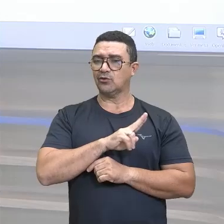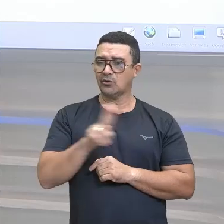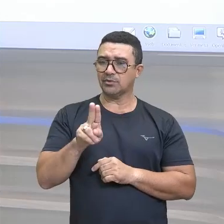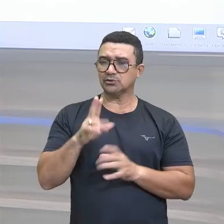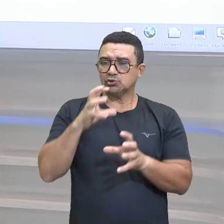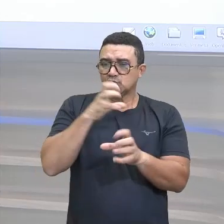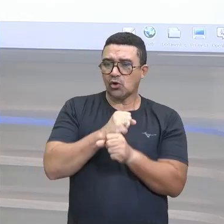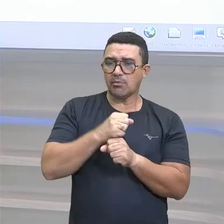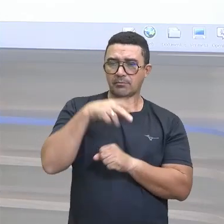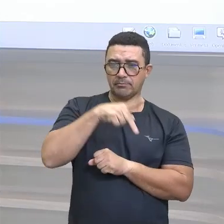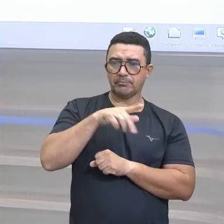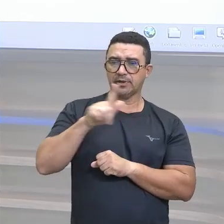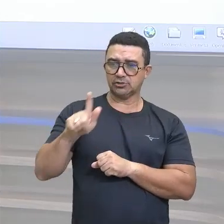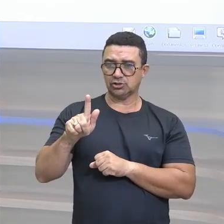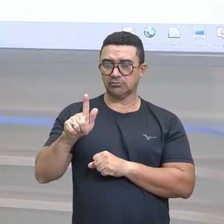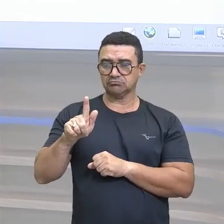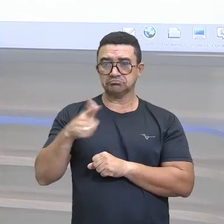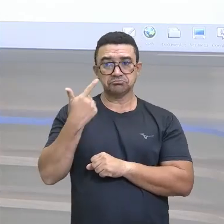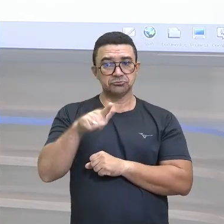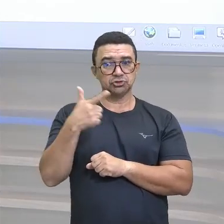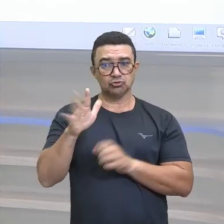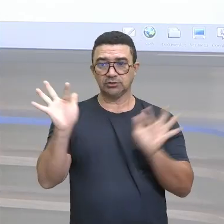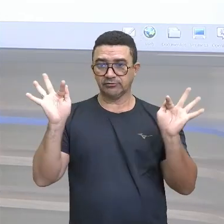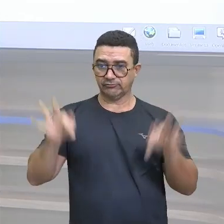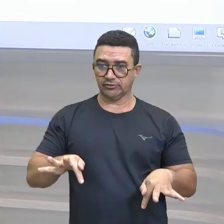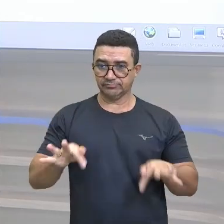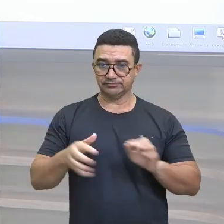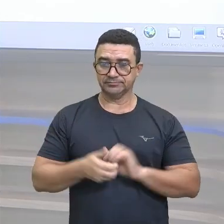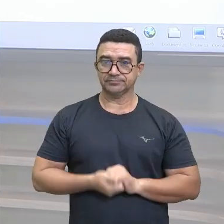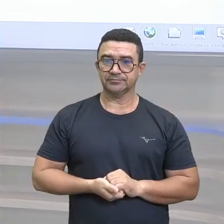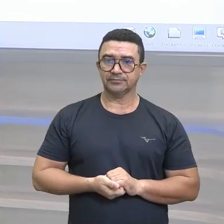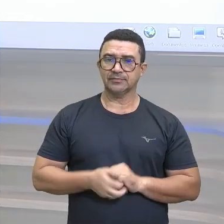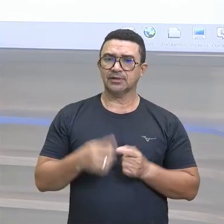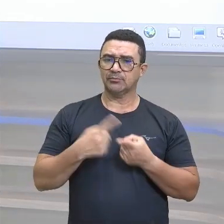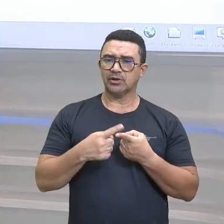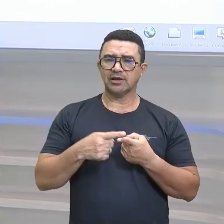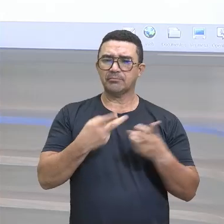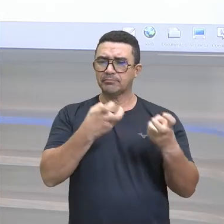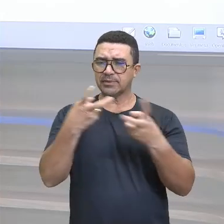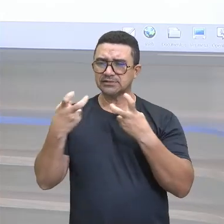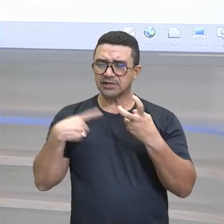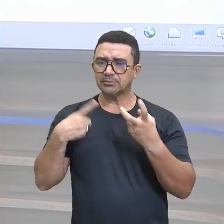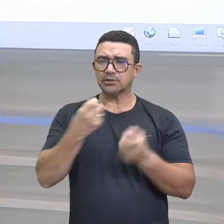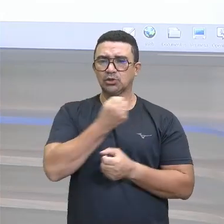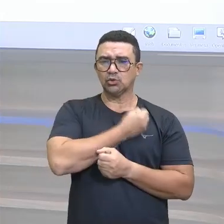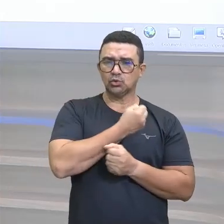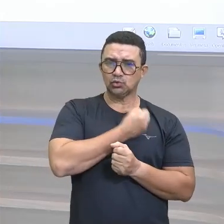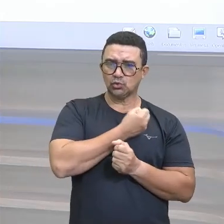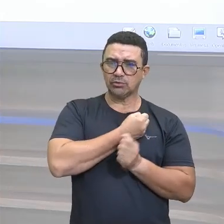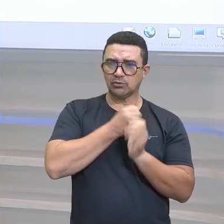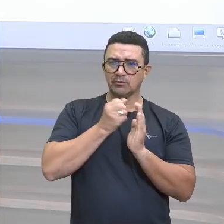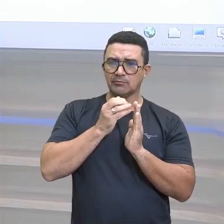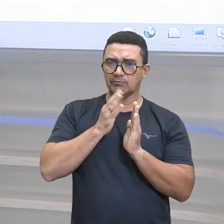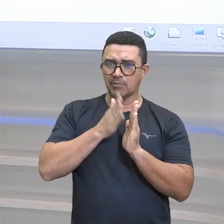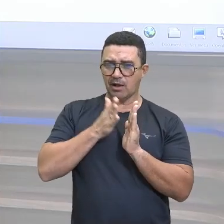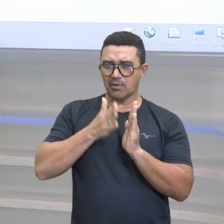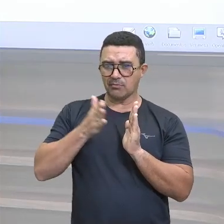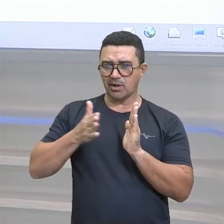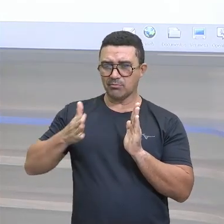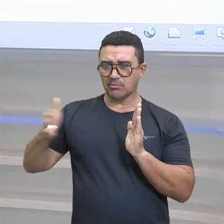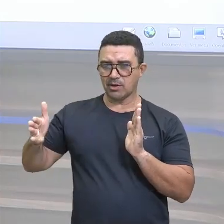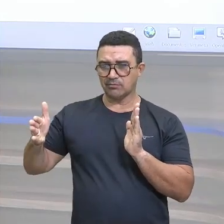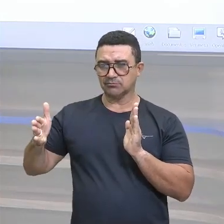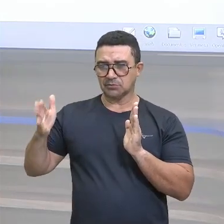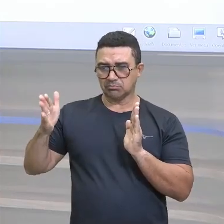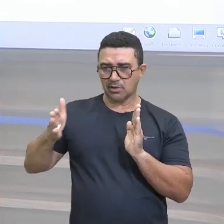PG infinita. Por quê? Porque a gente vê que os termos, eles vão se aproximando de zero, tá?